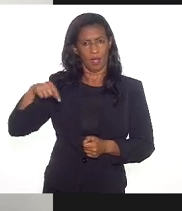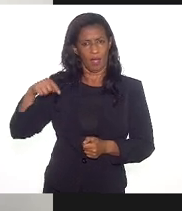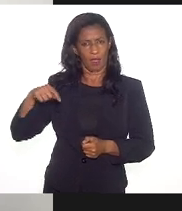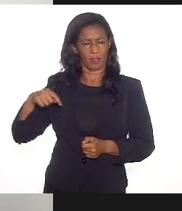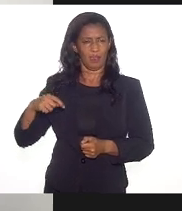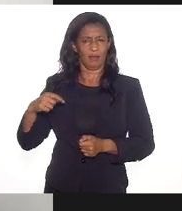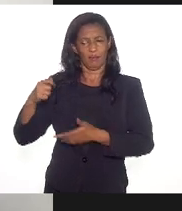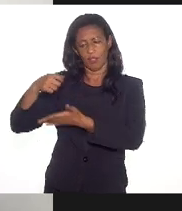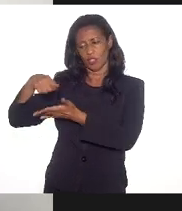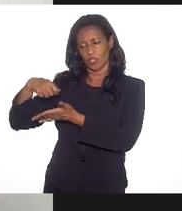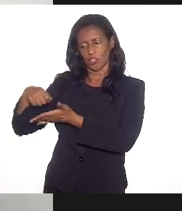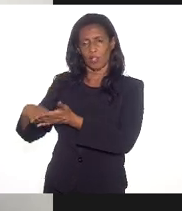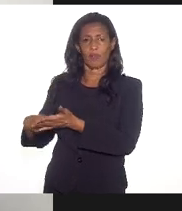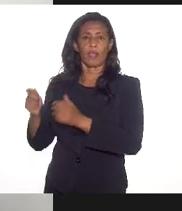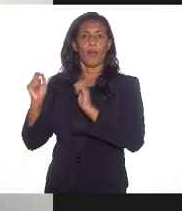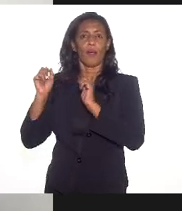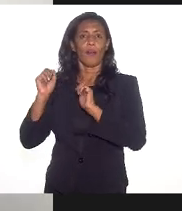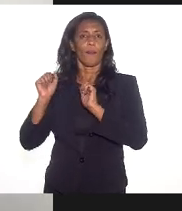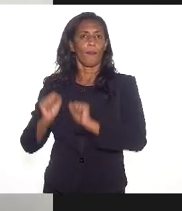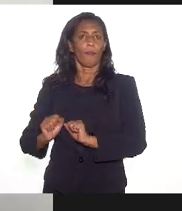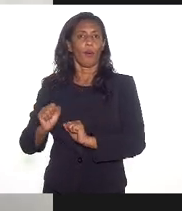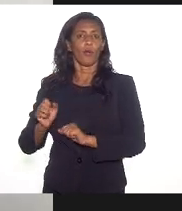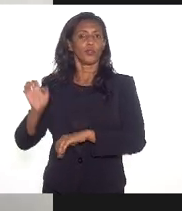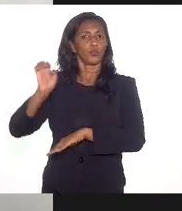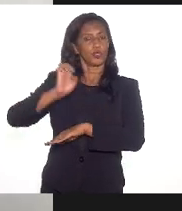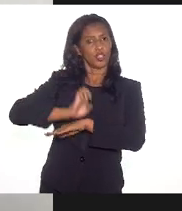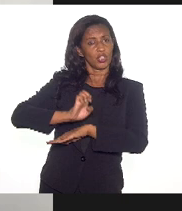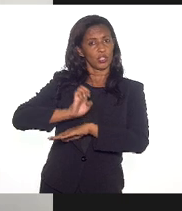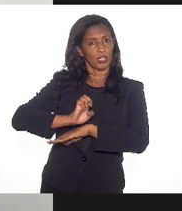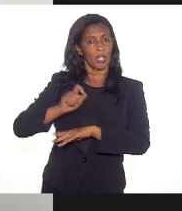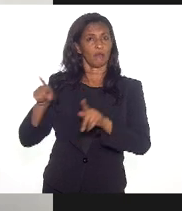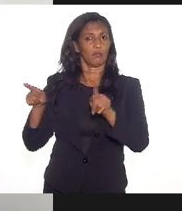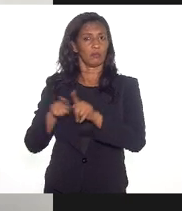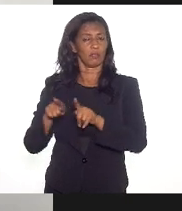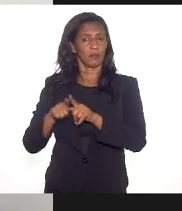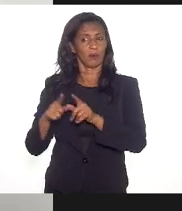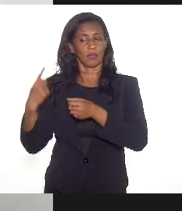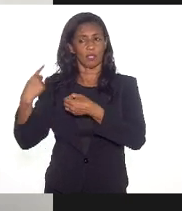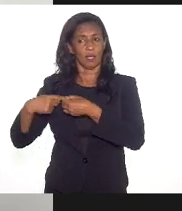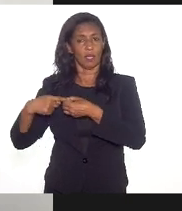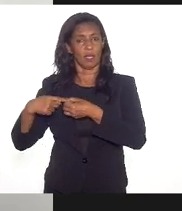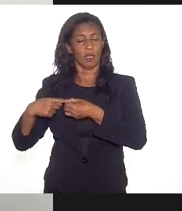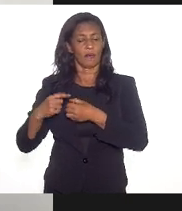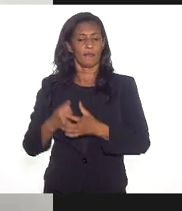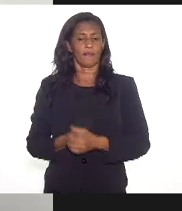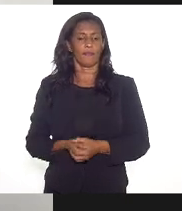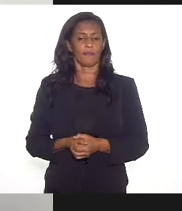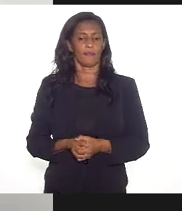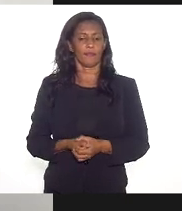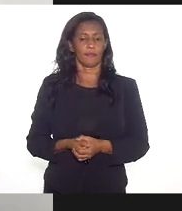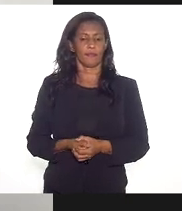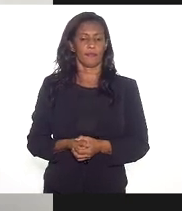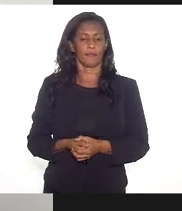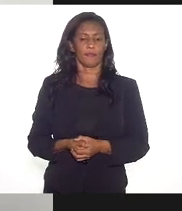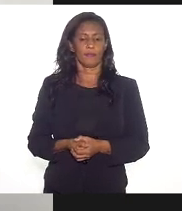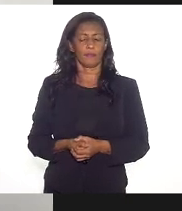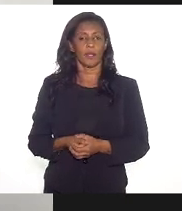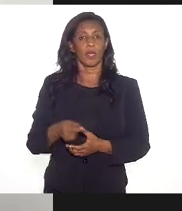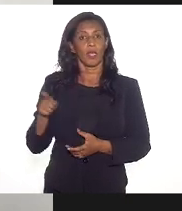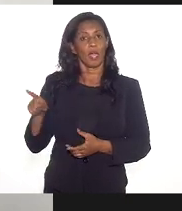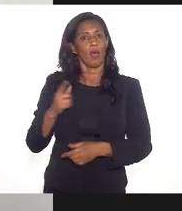que pudesse o Estado cofinanciar também os seus municípios na ampliação da concessão